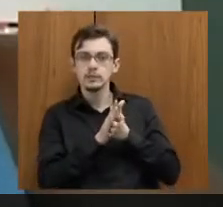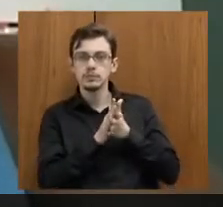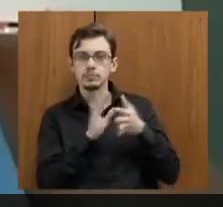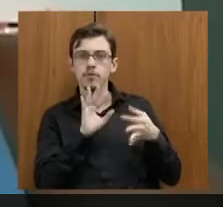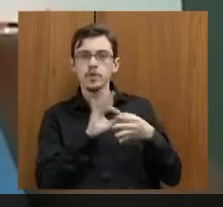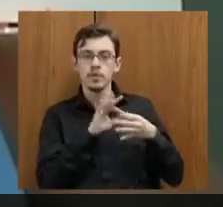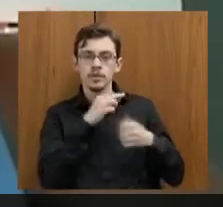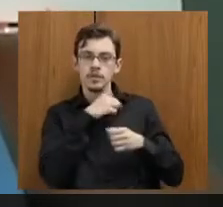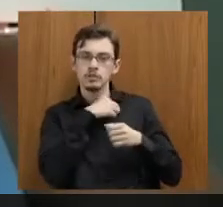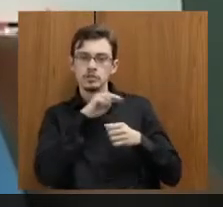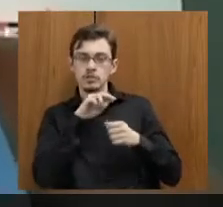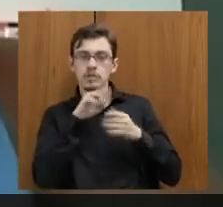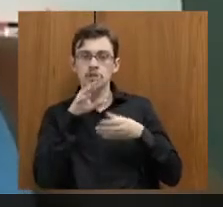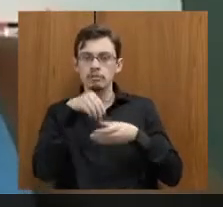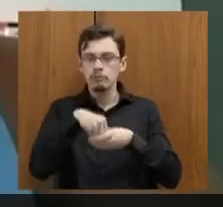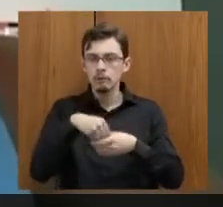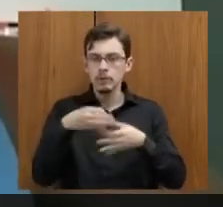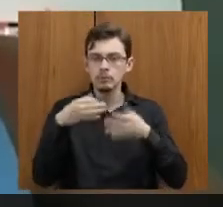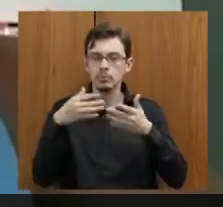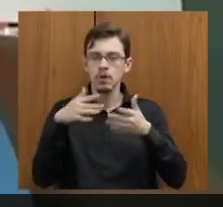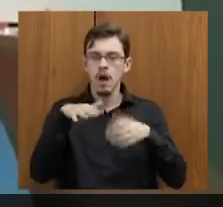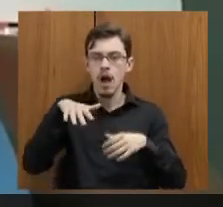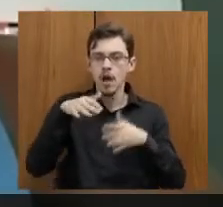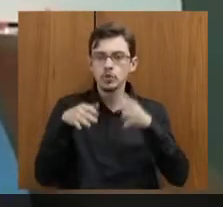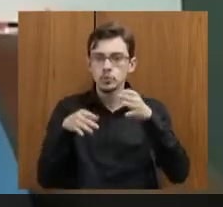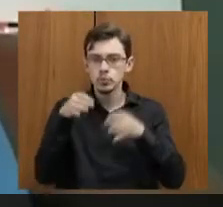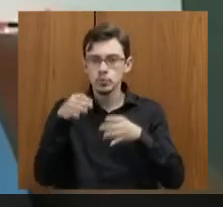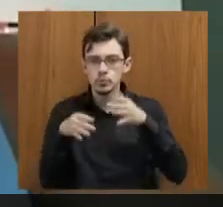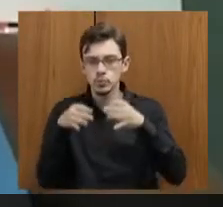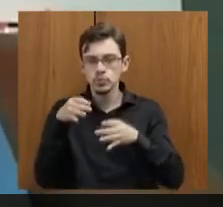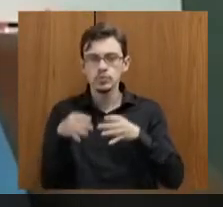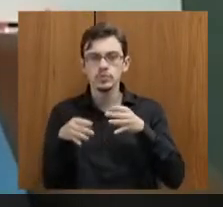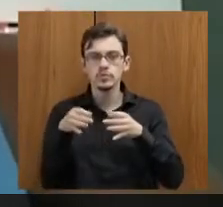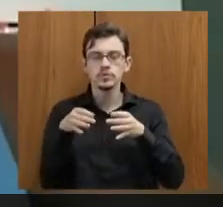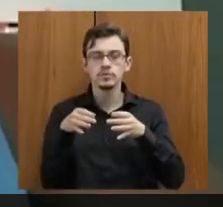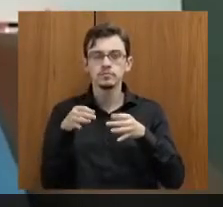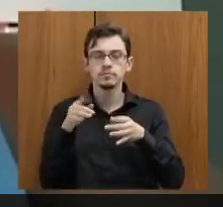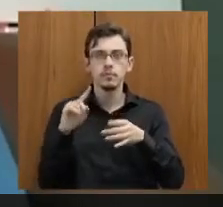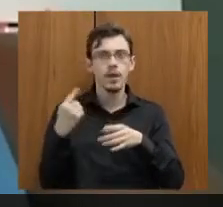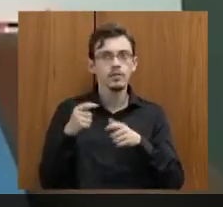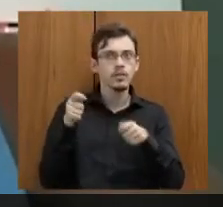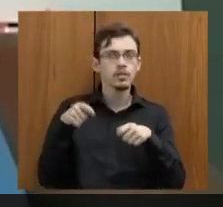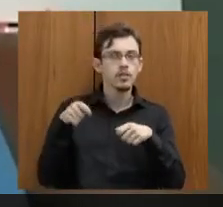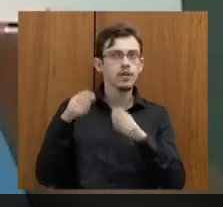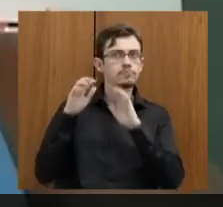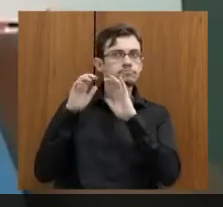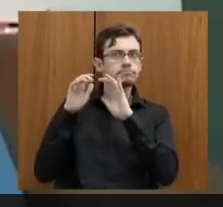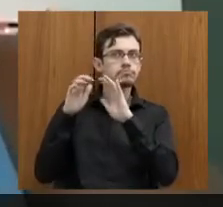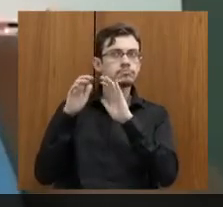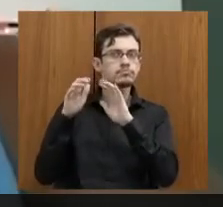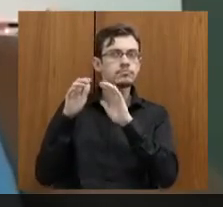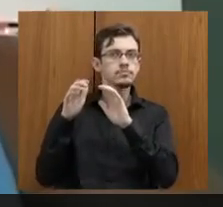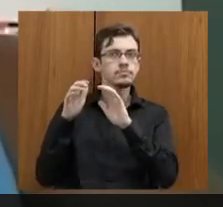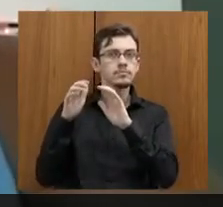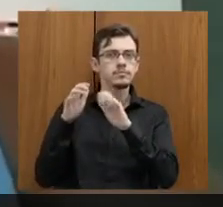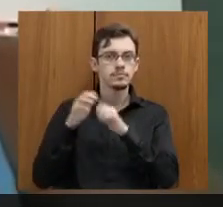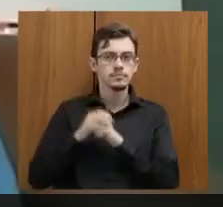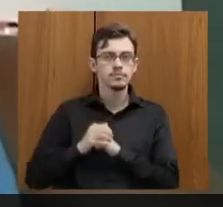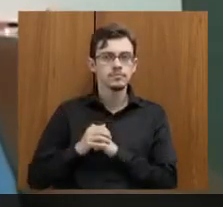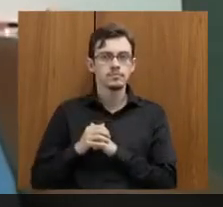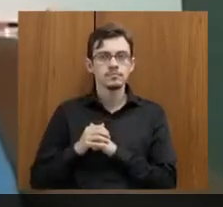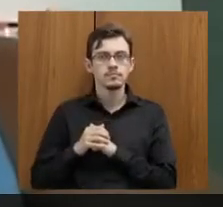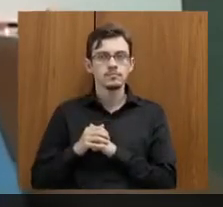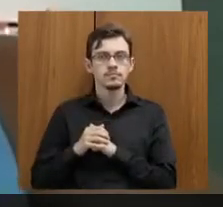à justiça para que a gente possa pintar a a luz do funcionamento das